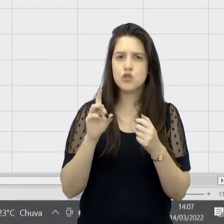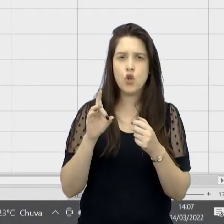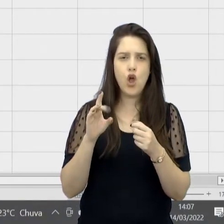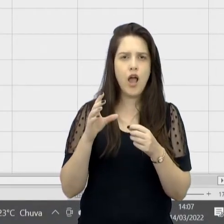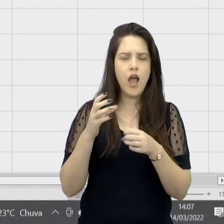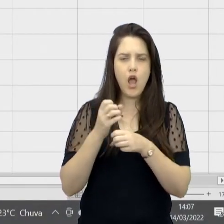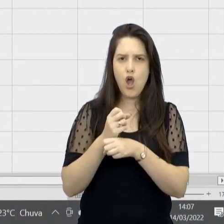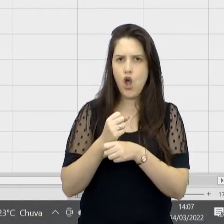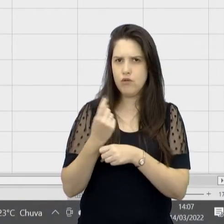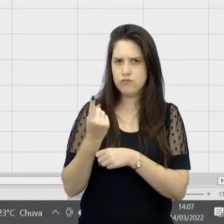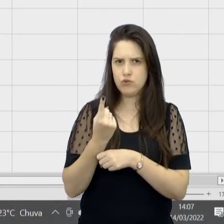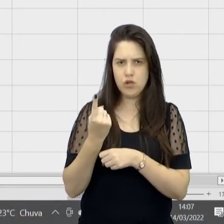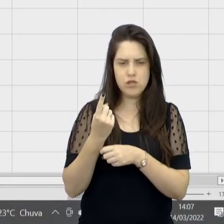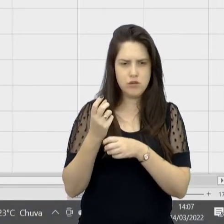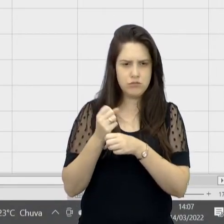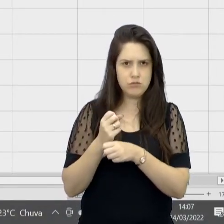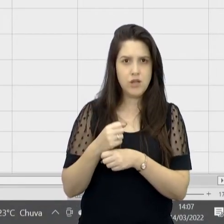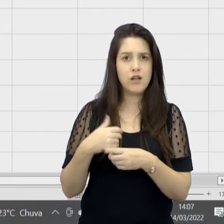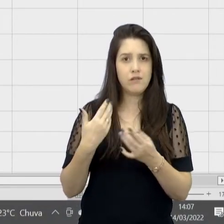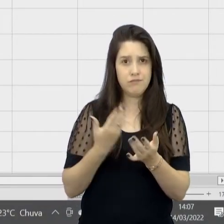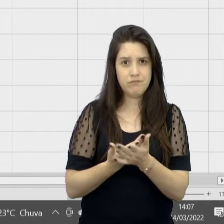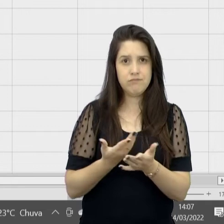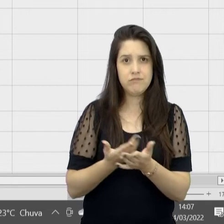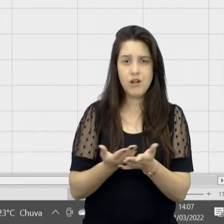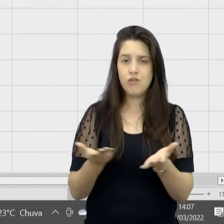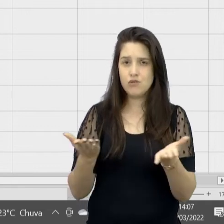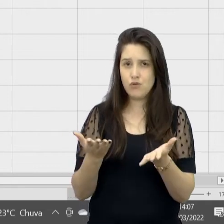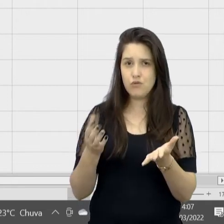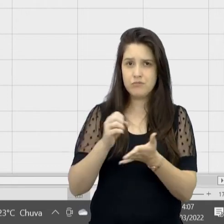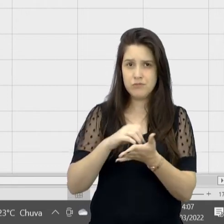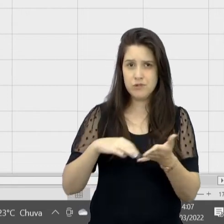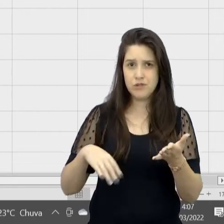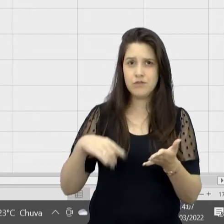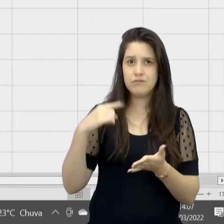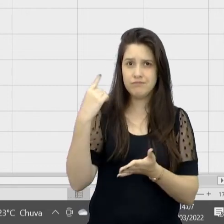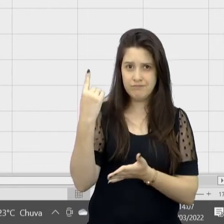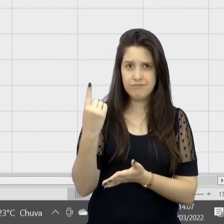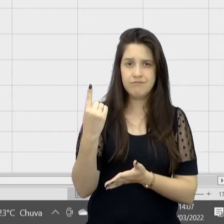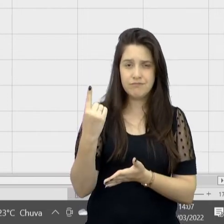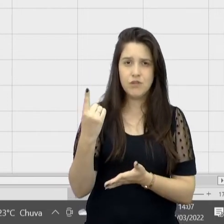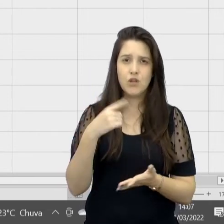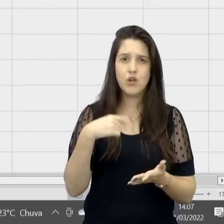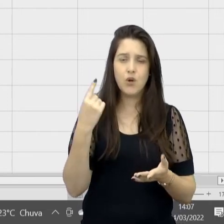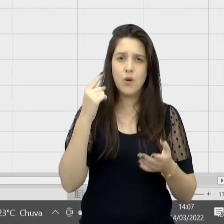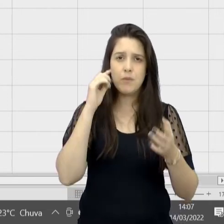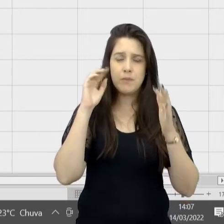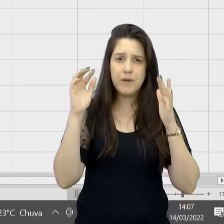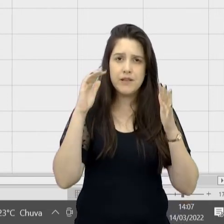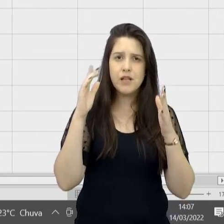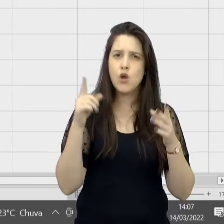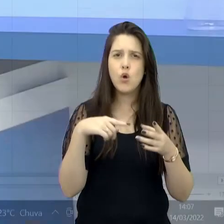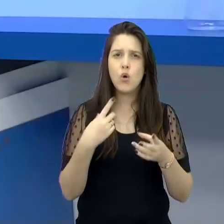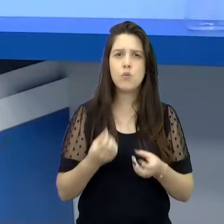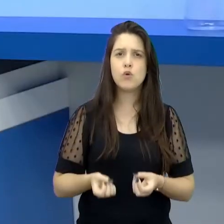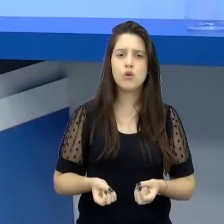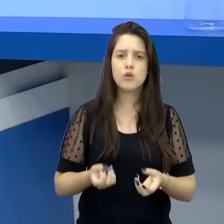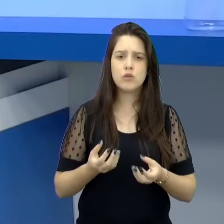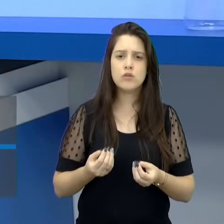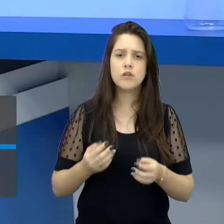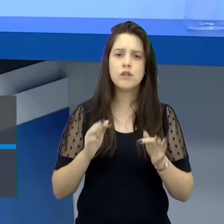bom? Então, para a aula de hoje, né, para esse primeiro exercício, era pensar aí quanto que a gente gastou, ensinar vocês